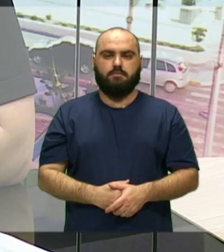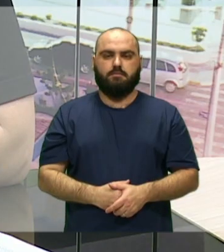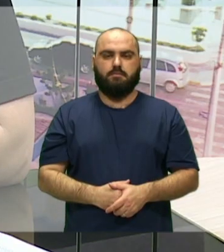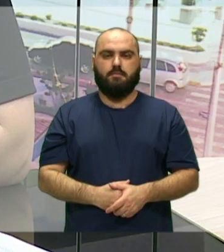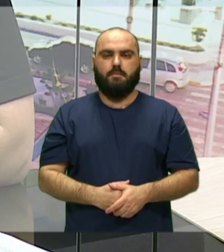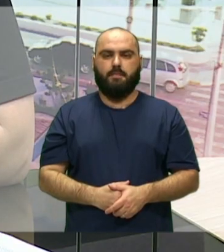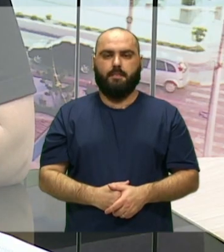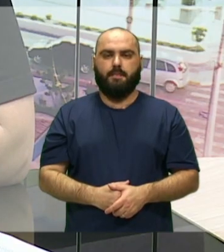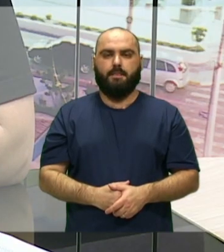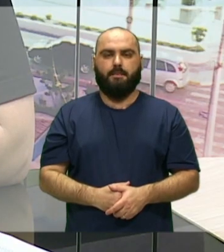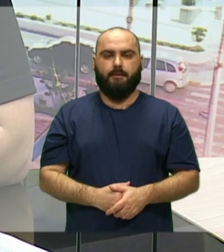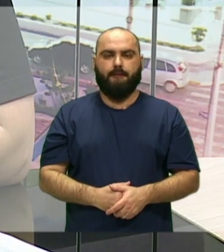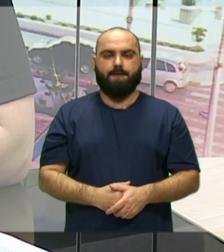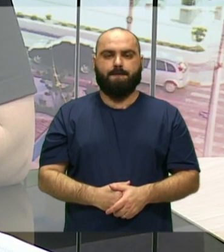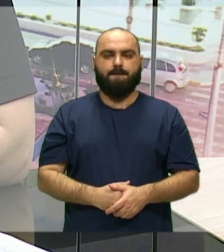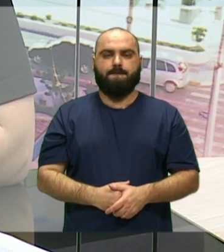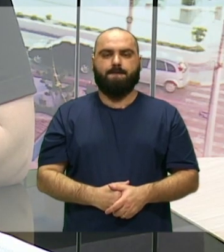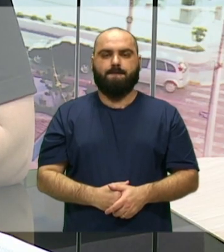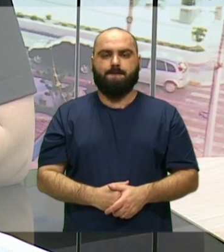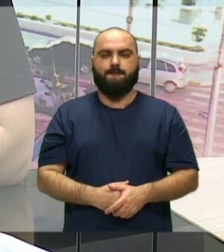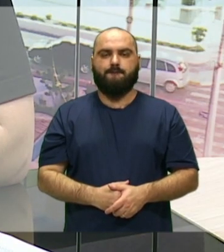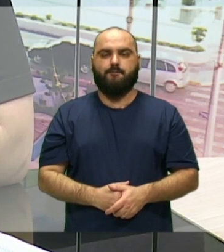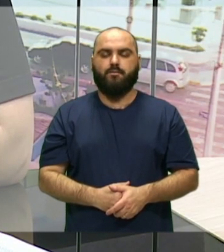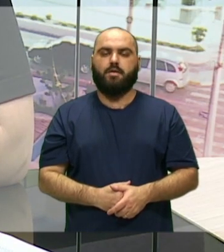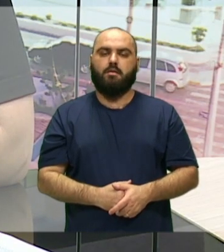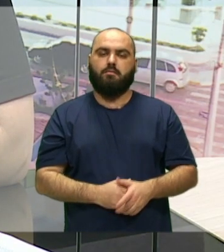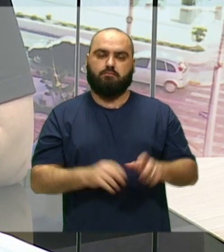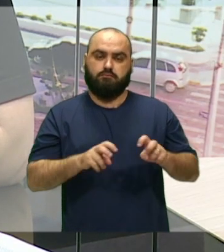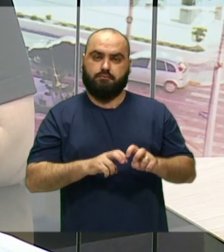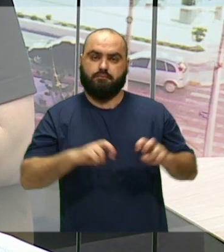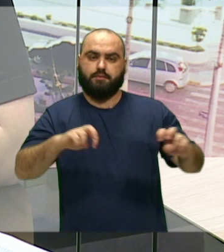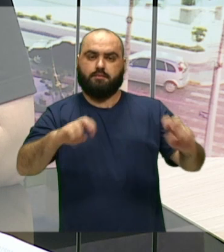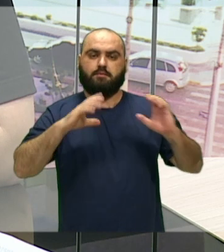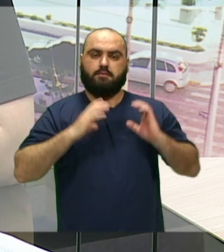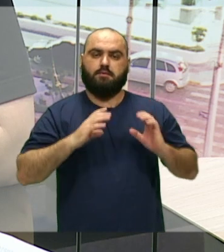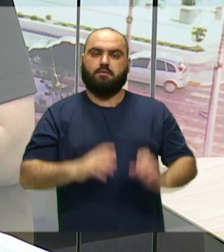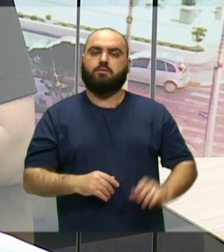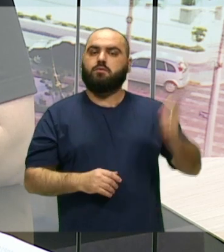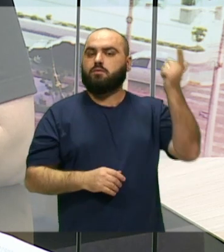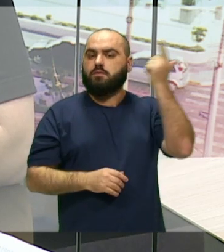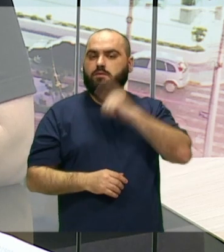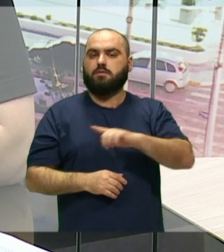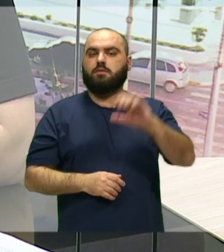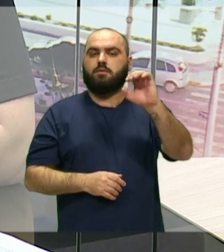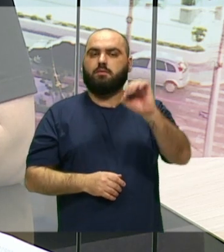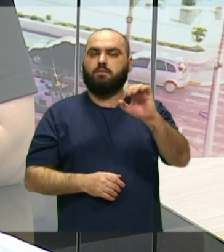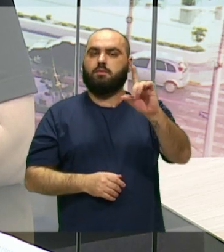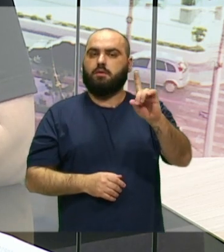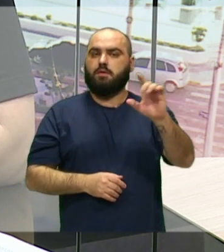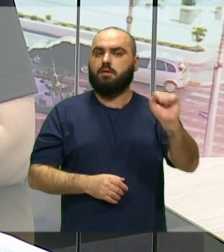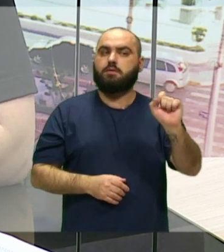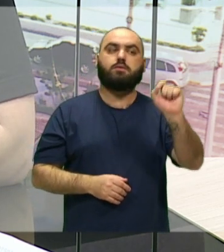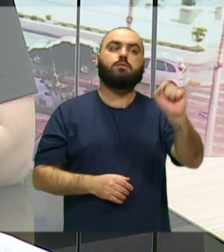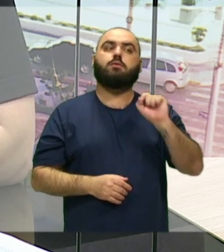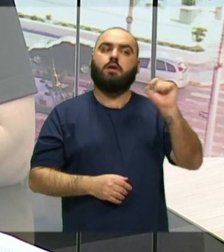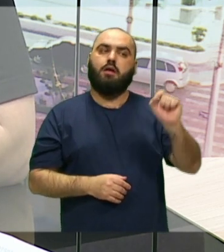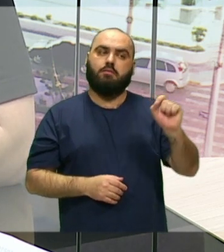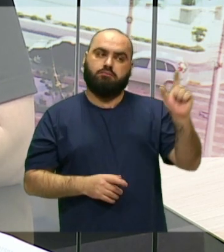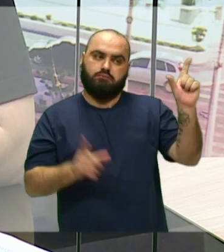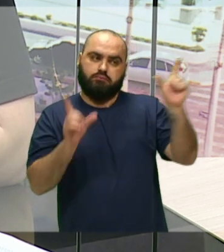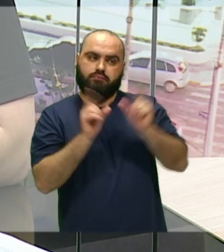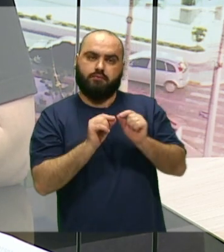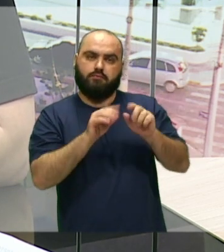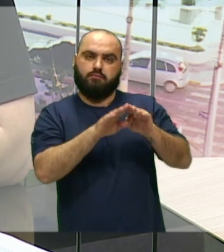ele Ele conseguiu os os ods de redução das desigualdades eh paz